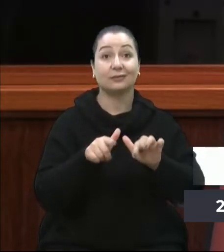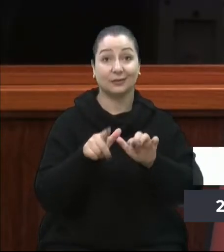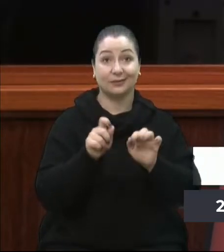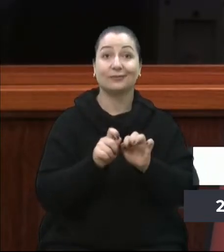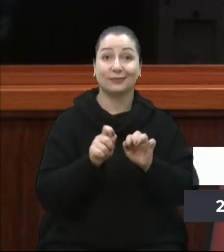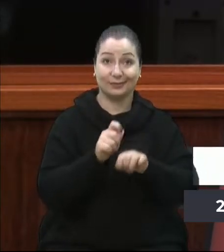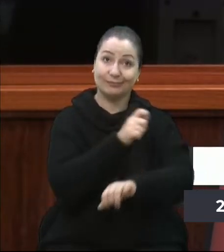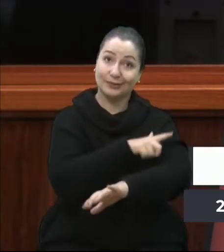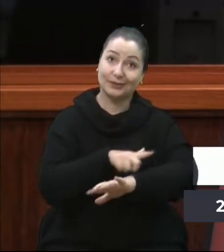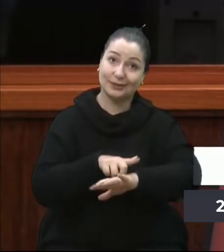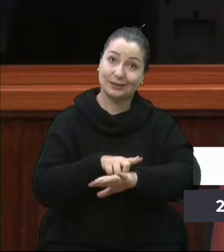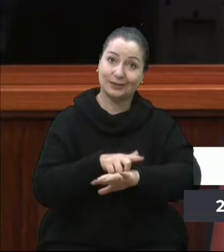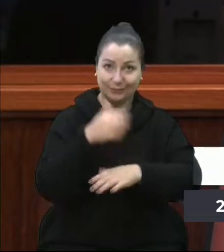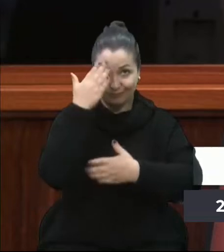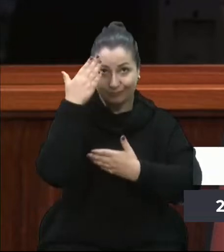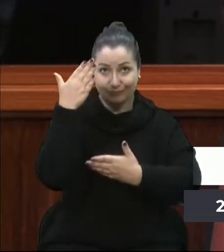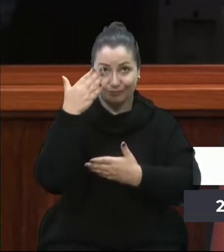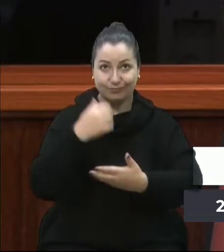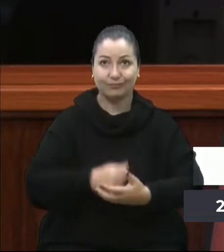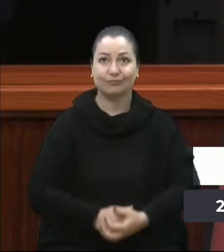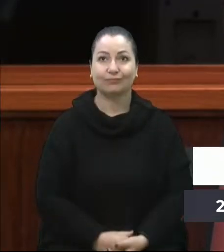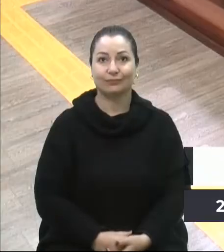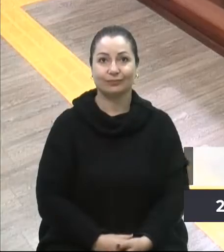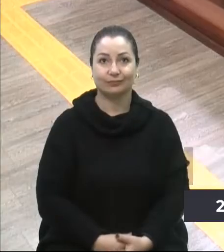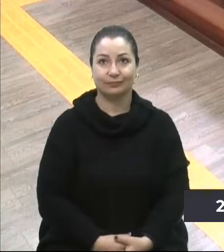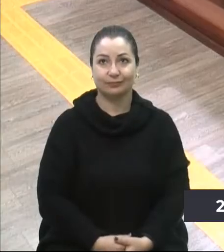nossa educação. Muito obrigado.